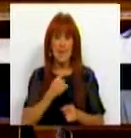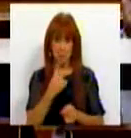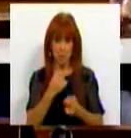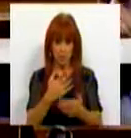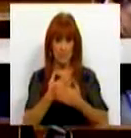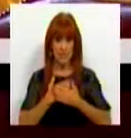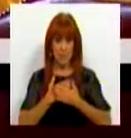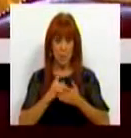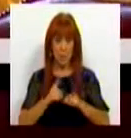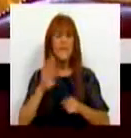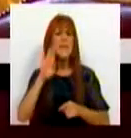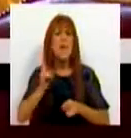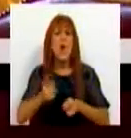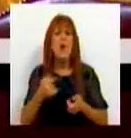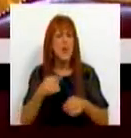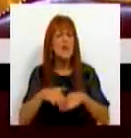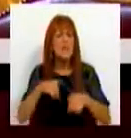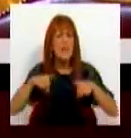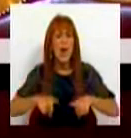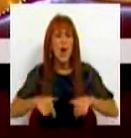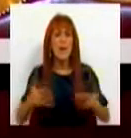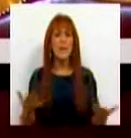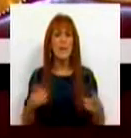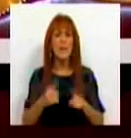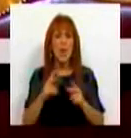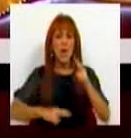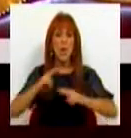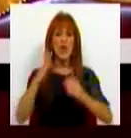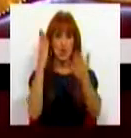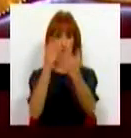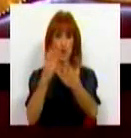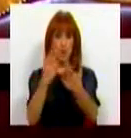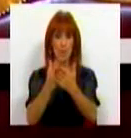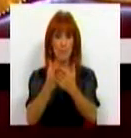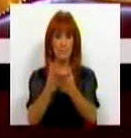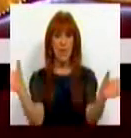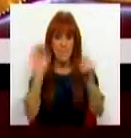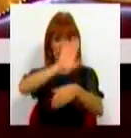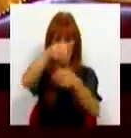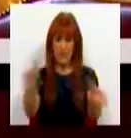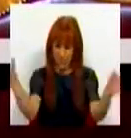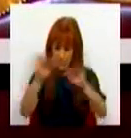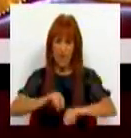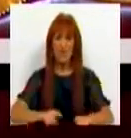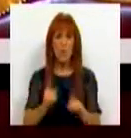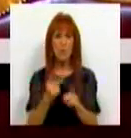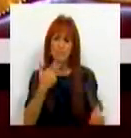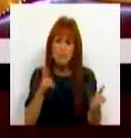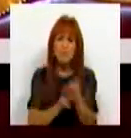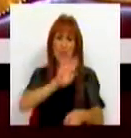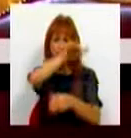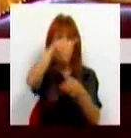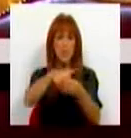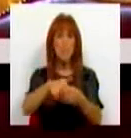perguntas que colocou, saber o que é que estamos a fazer para construir uma escola mais inclusiva, ou uma escola verdadeiramente